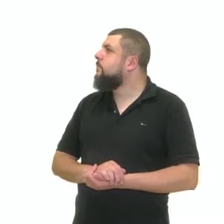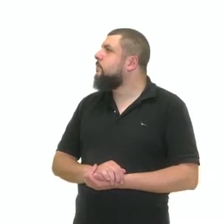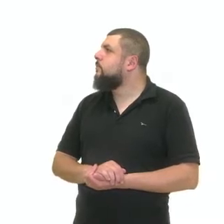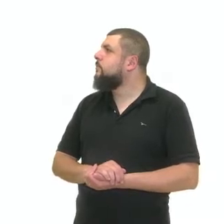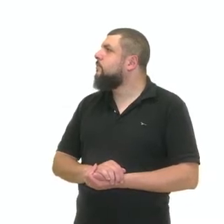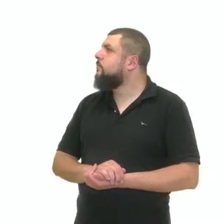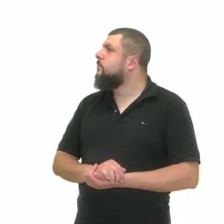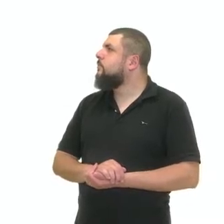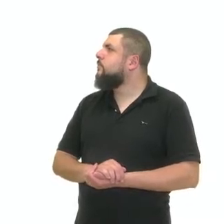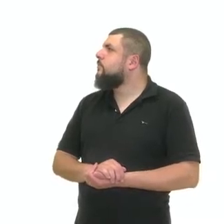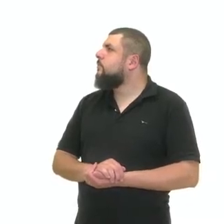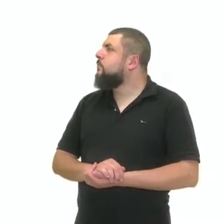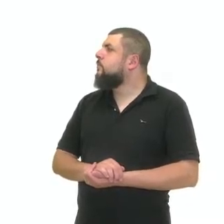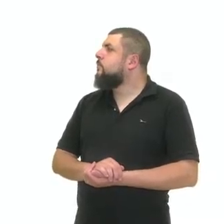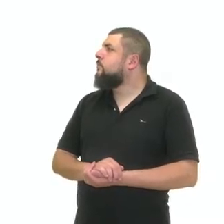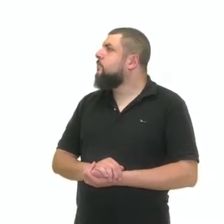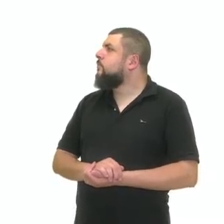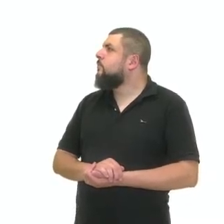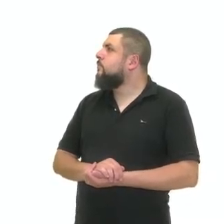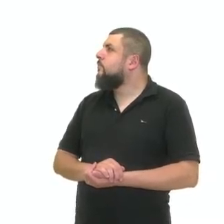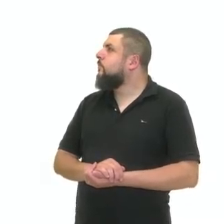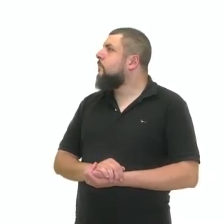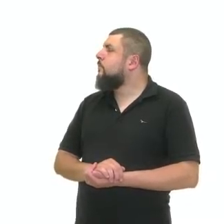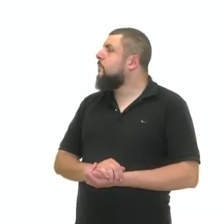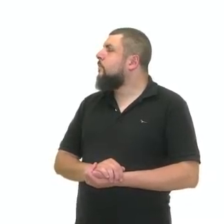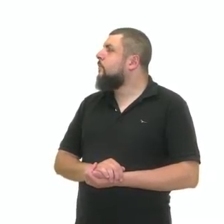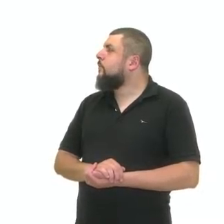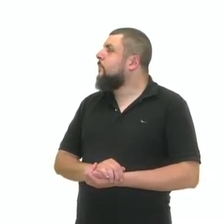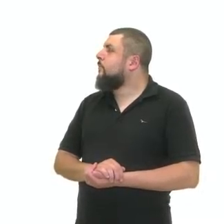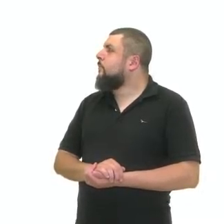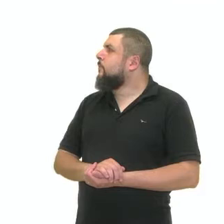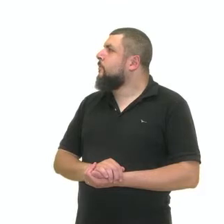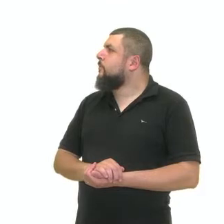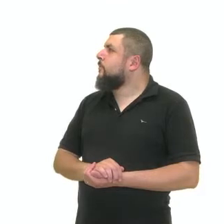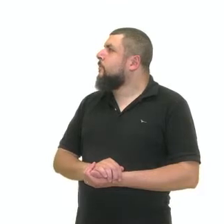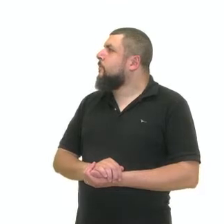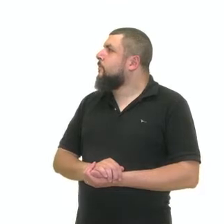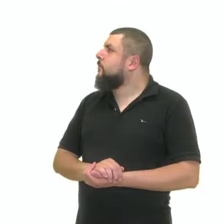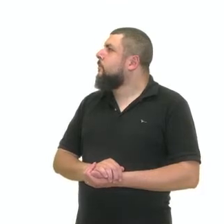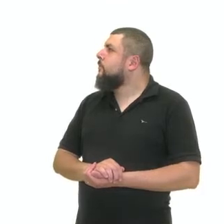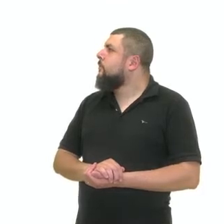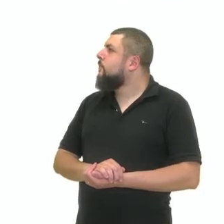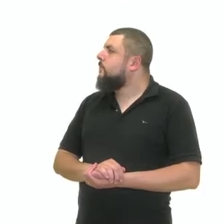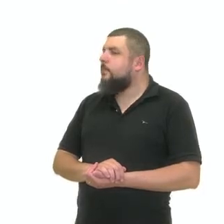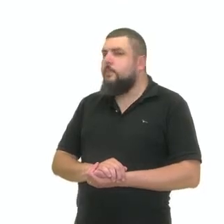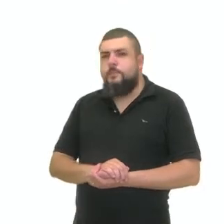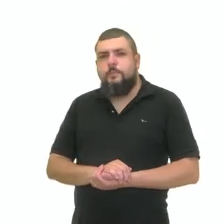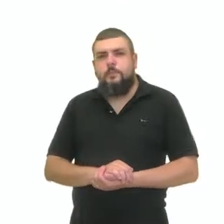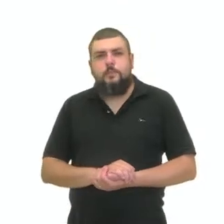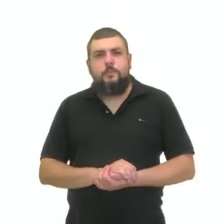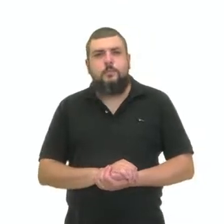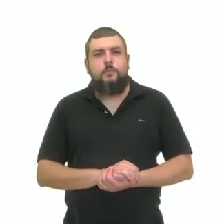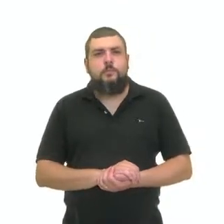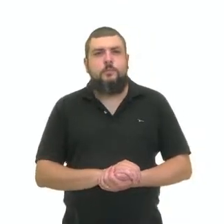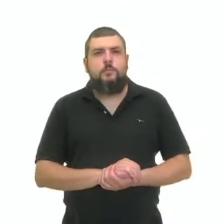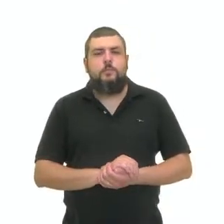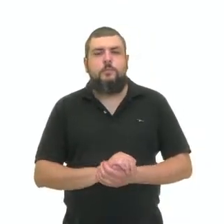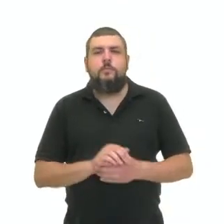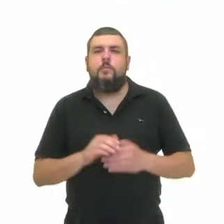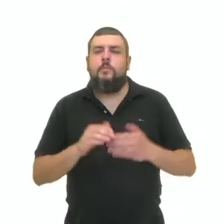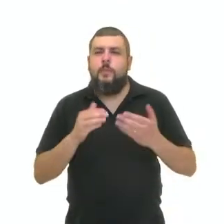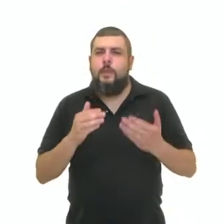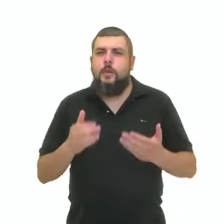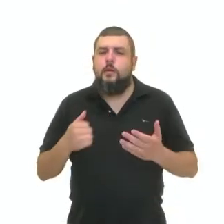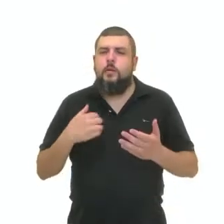Índico em direção às Índias Orientais. Depois de obter a aprovação, os primeiros navios partiram. Então esse é o